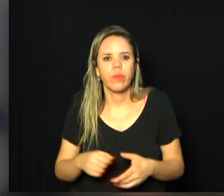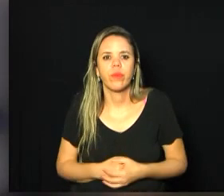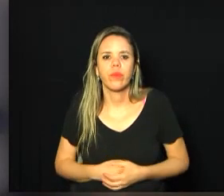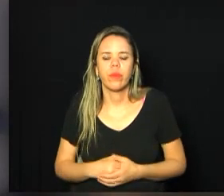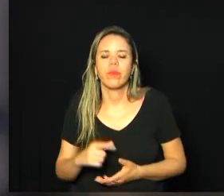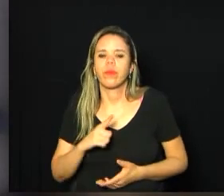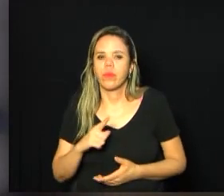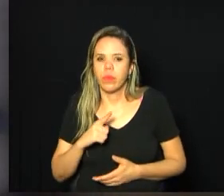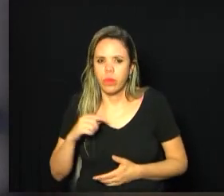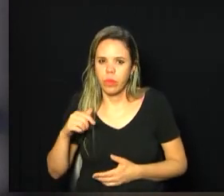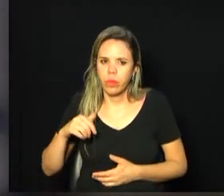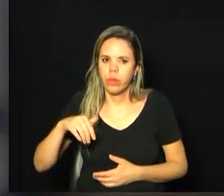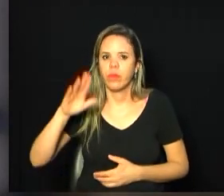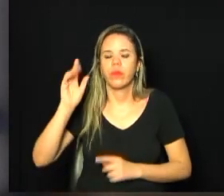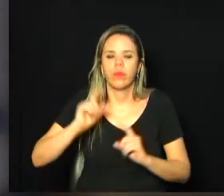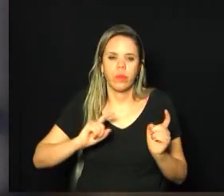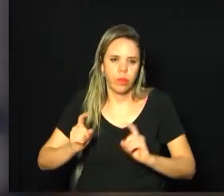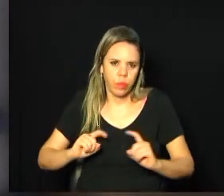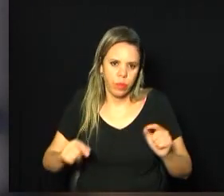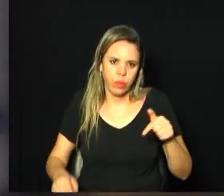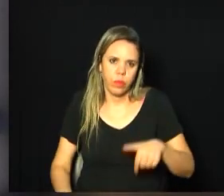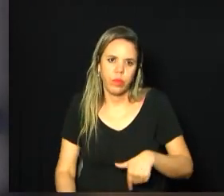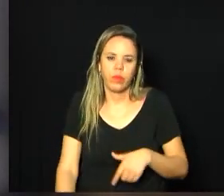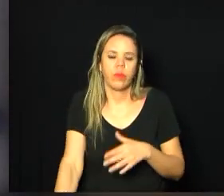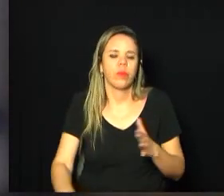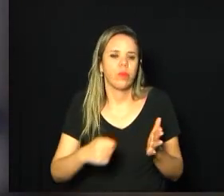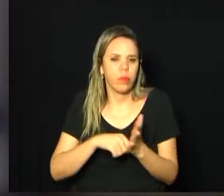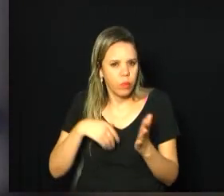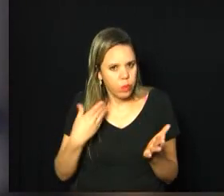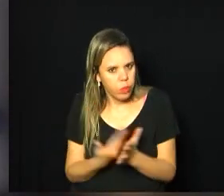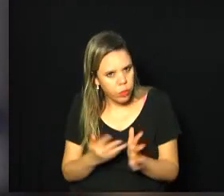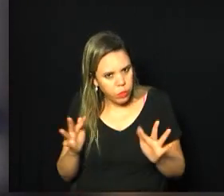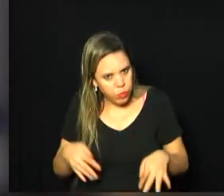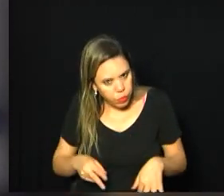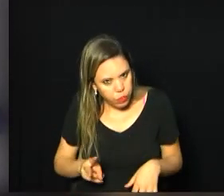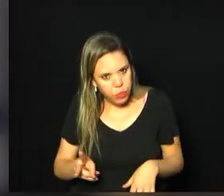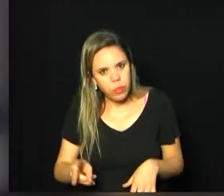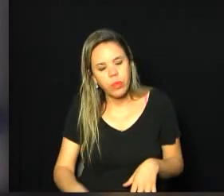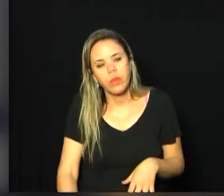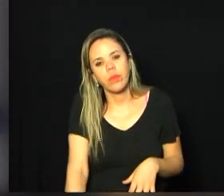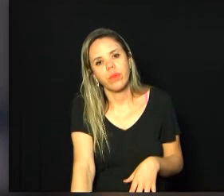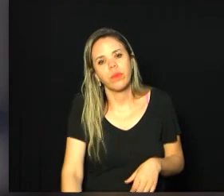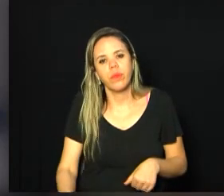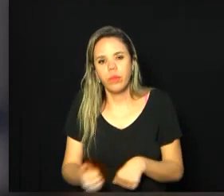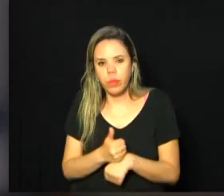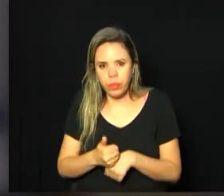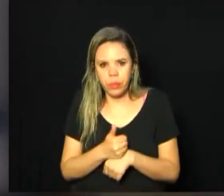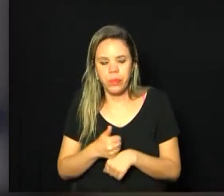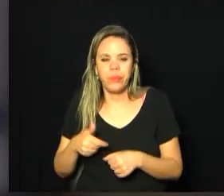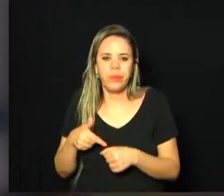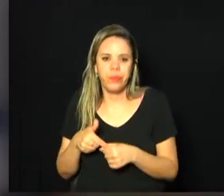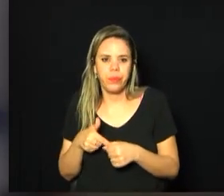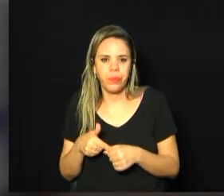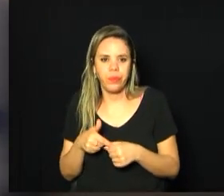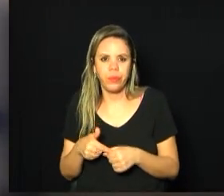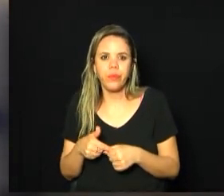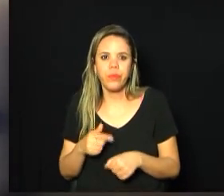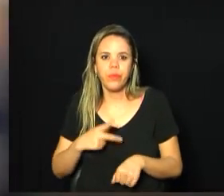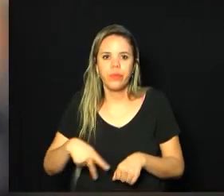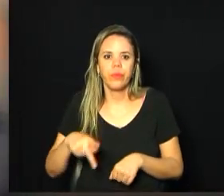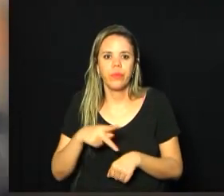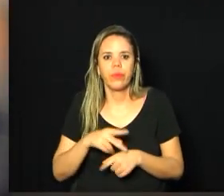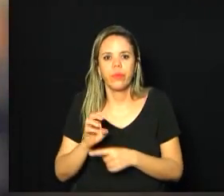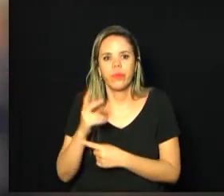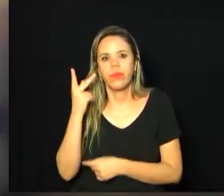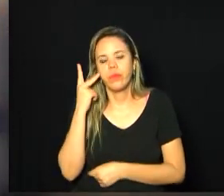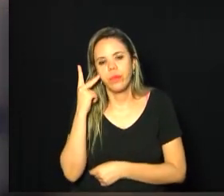Teremos mais e mais reuniões e lutando até o final para que seja mantido a profissão de frentista no nosso país, no estado de